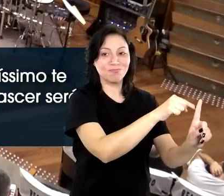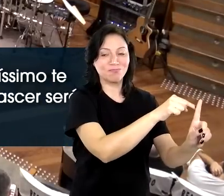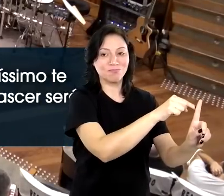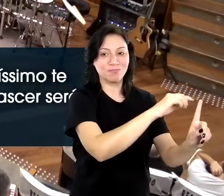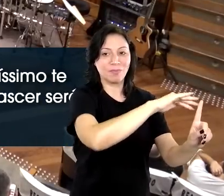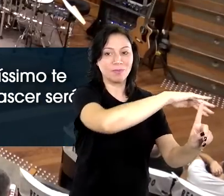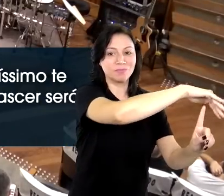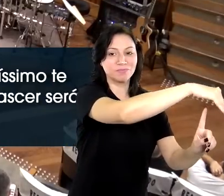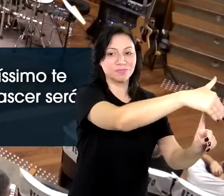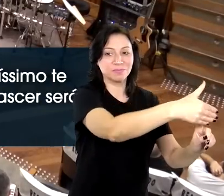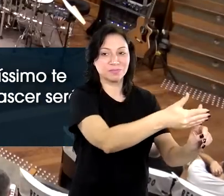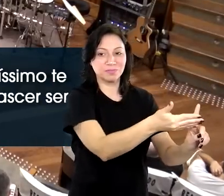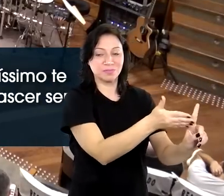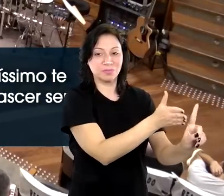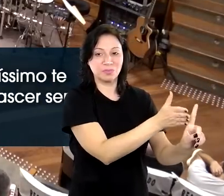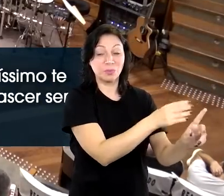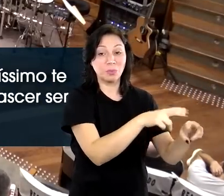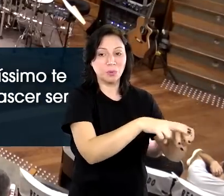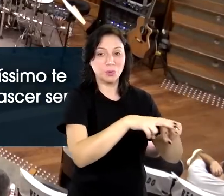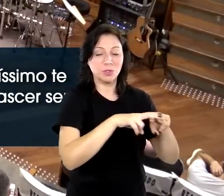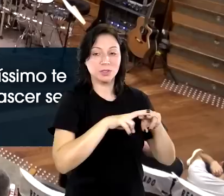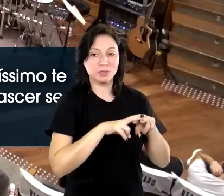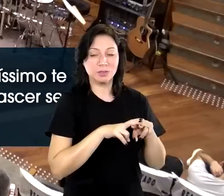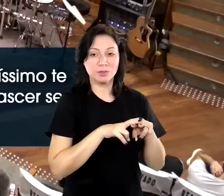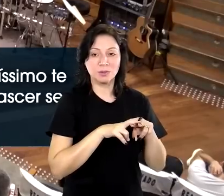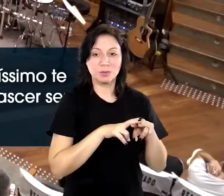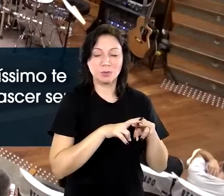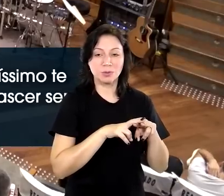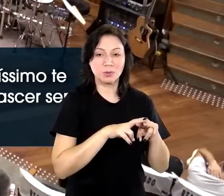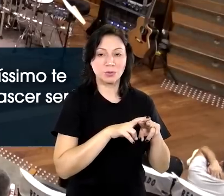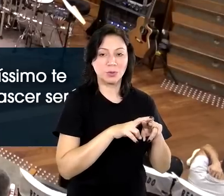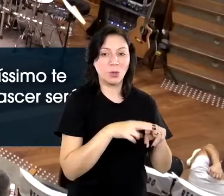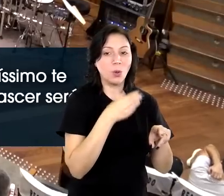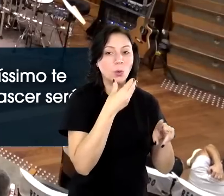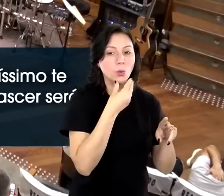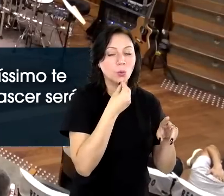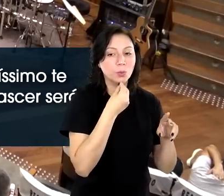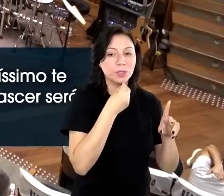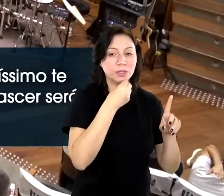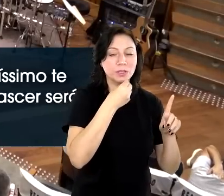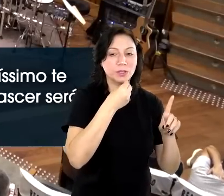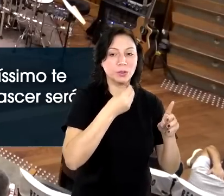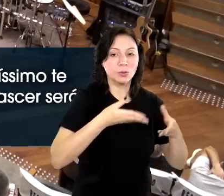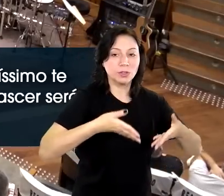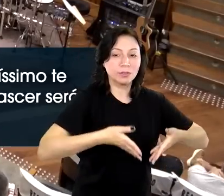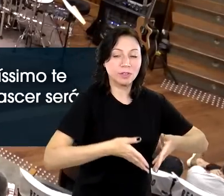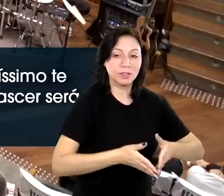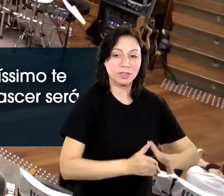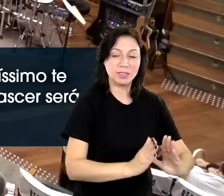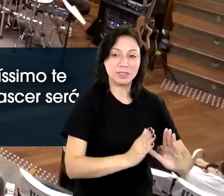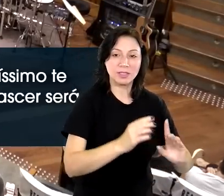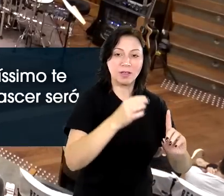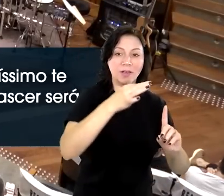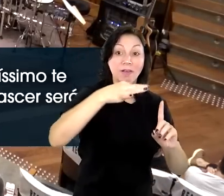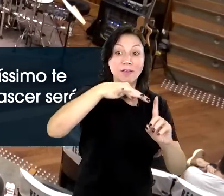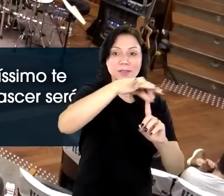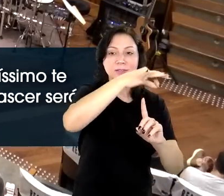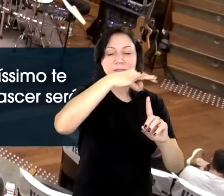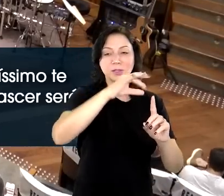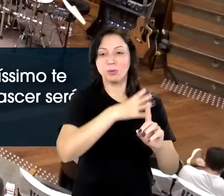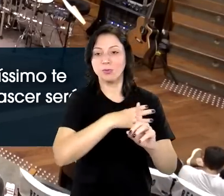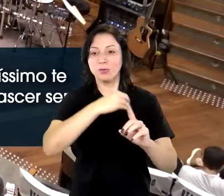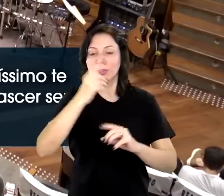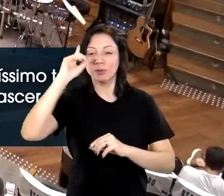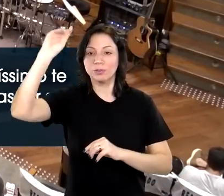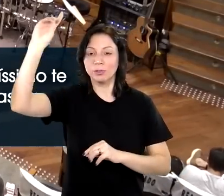sombra. Por isso também, o ente santo que há de nascer será chamado Filho de Deus.